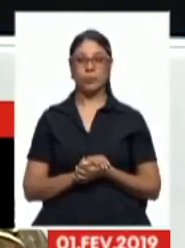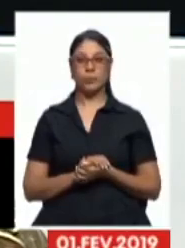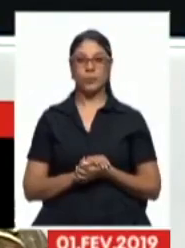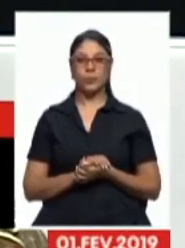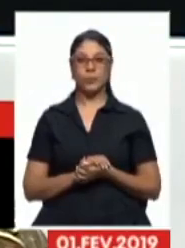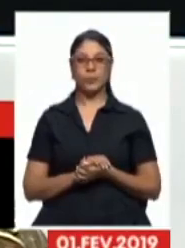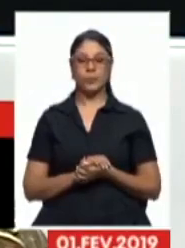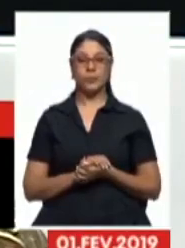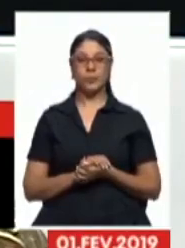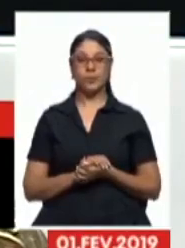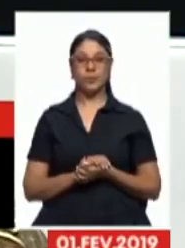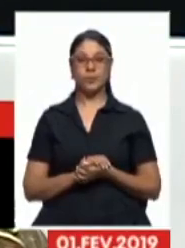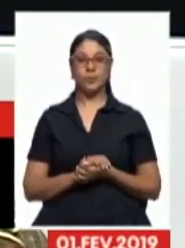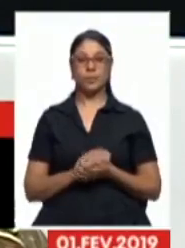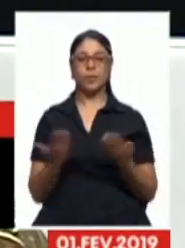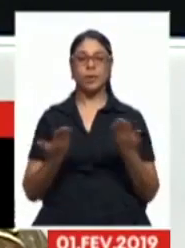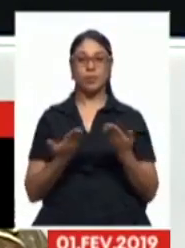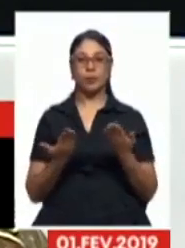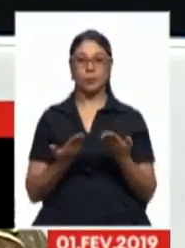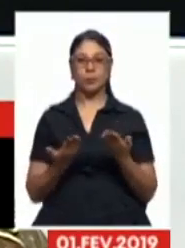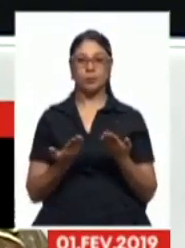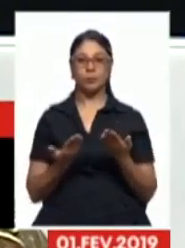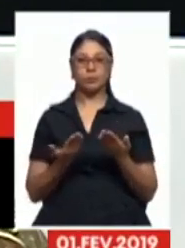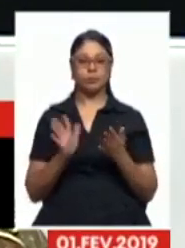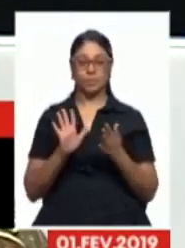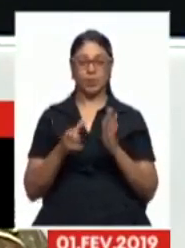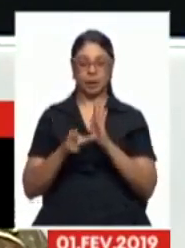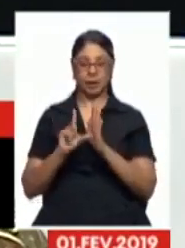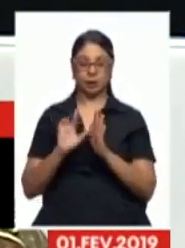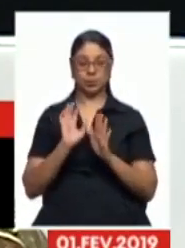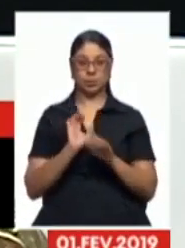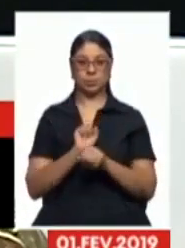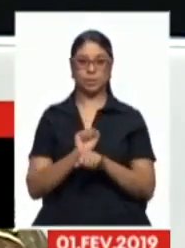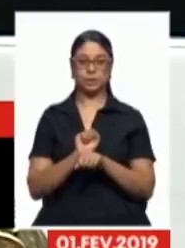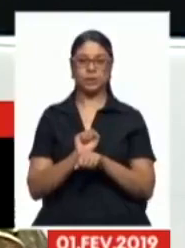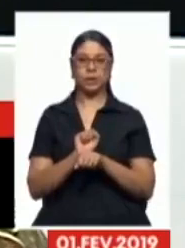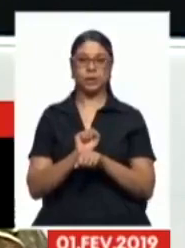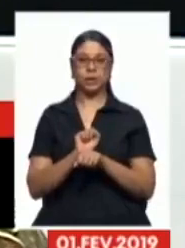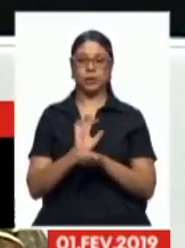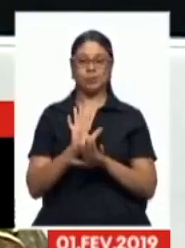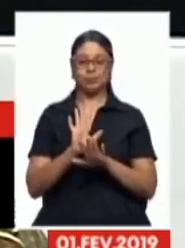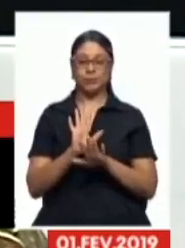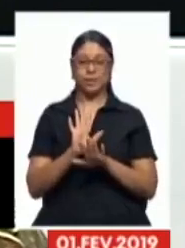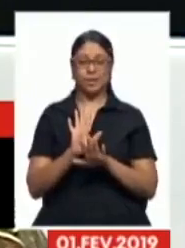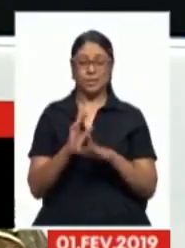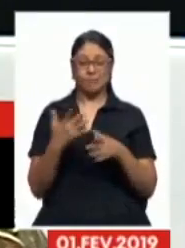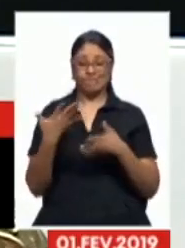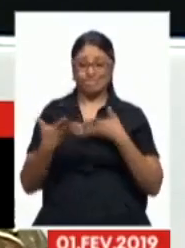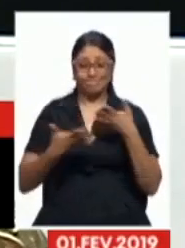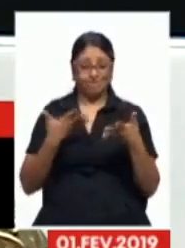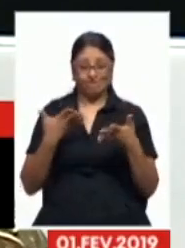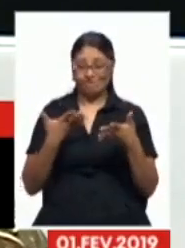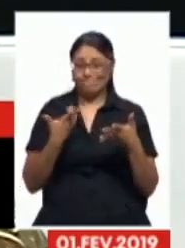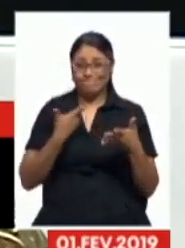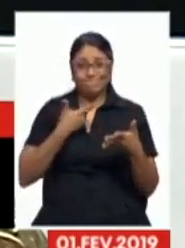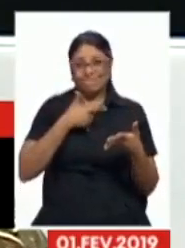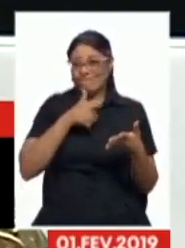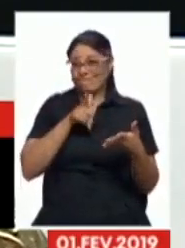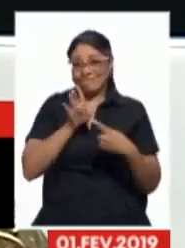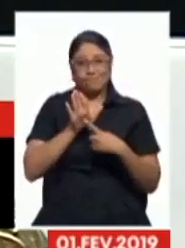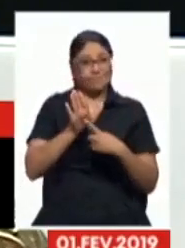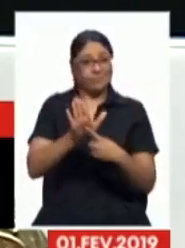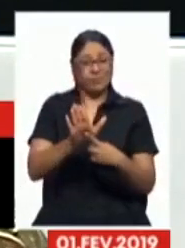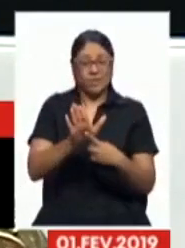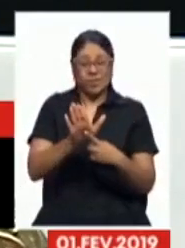Faremos um minuto antes disso. Palavras não basta para mitigar a profunda dor desta